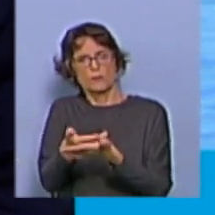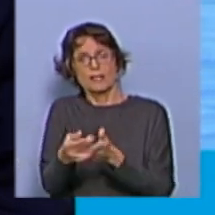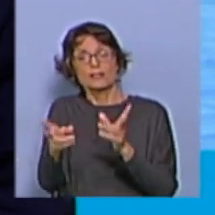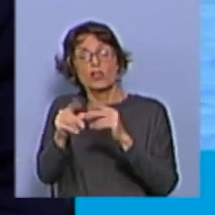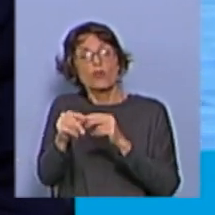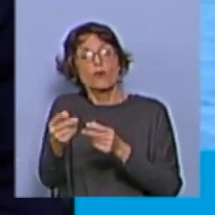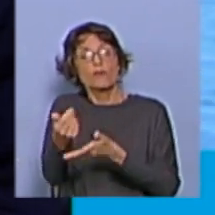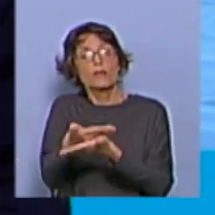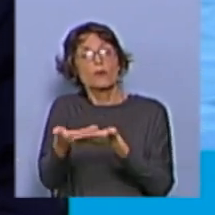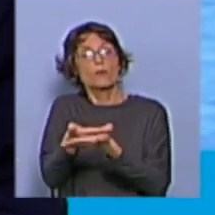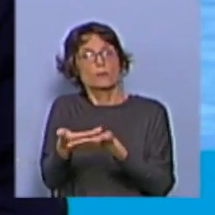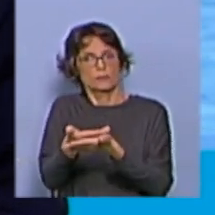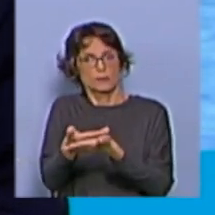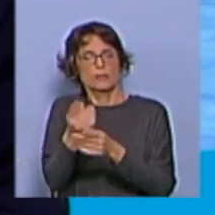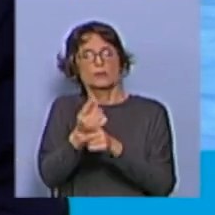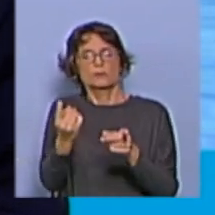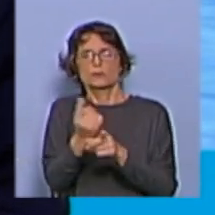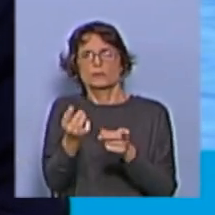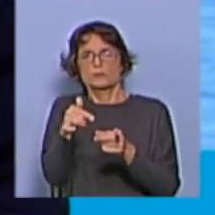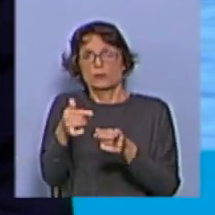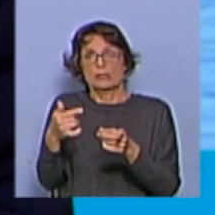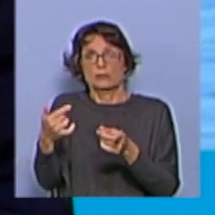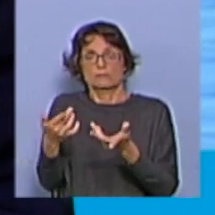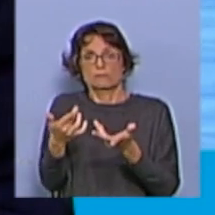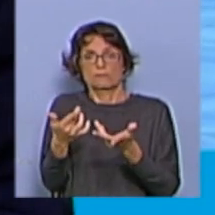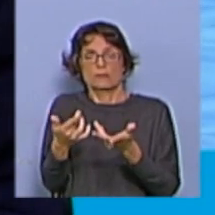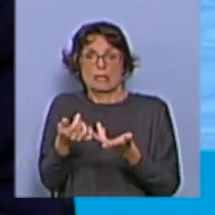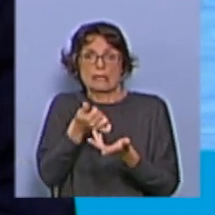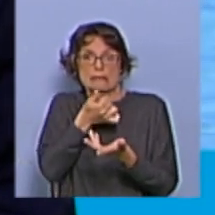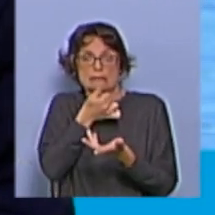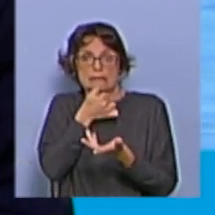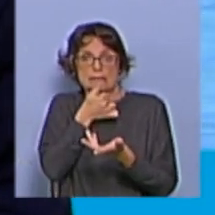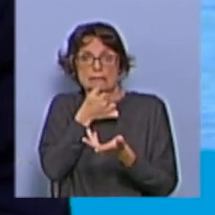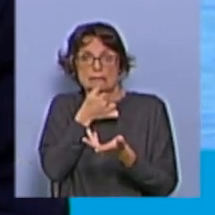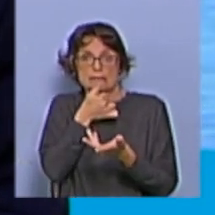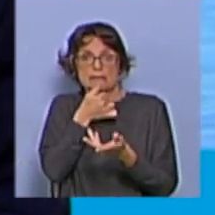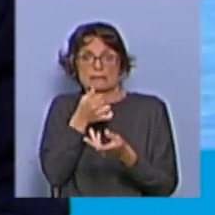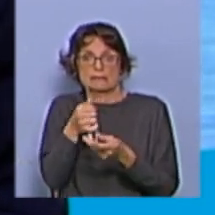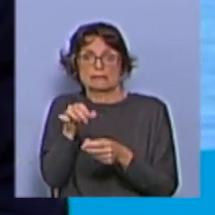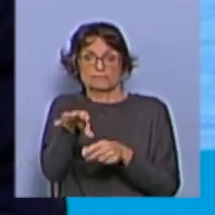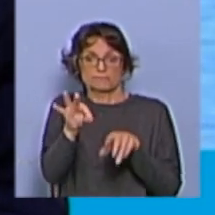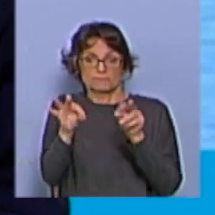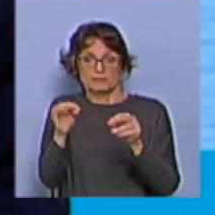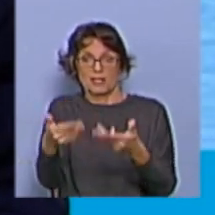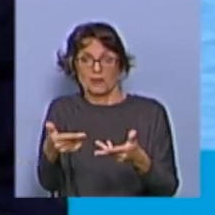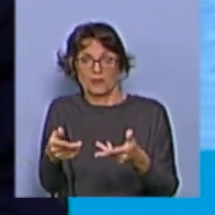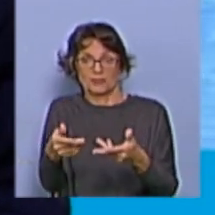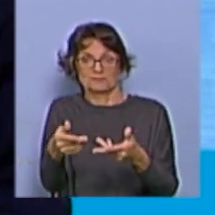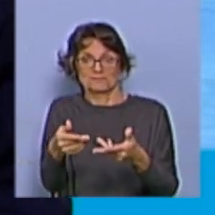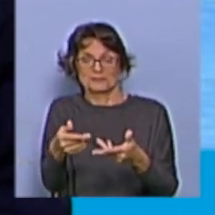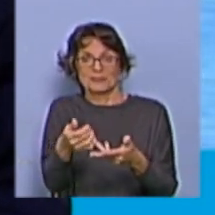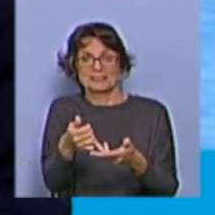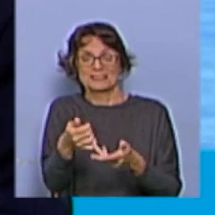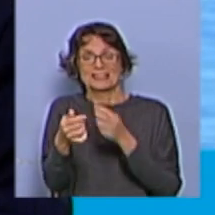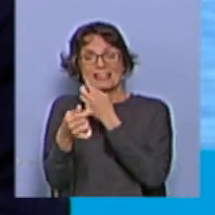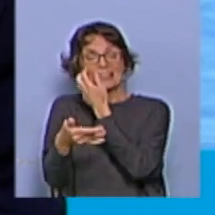Tudo ainda está por decidir e haverá boas e más decisões. O que nós quisemos chamar a atenção é que, ao contrário da crise